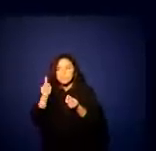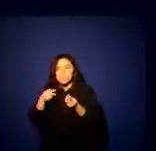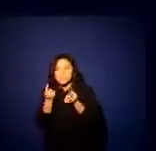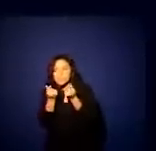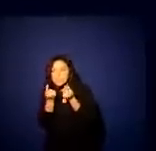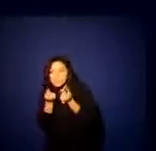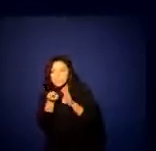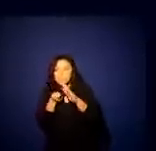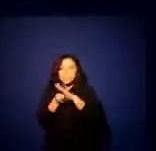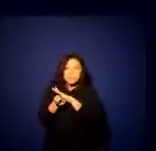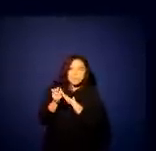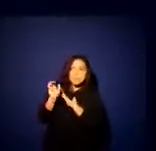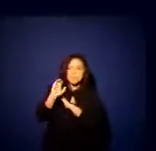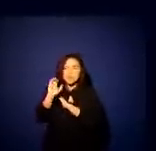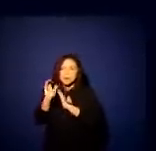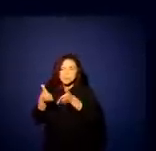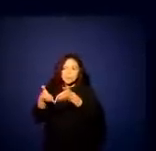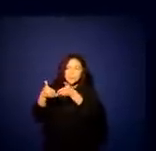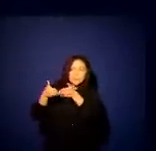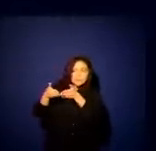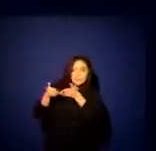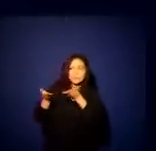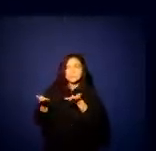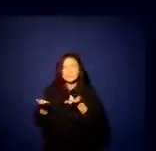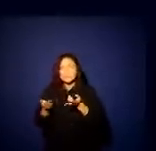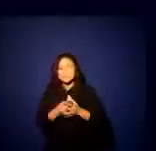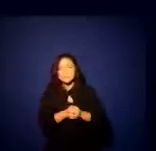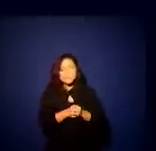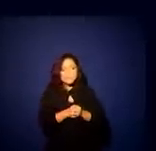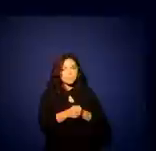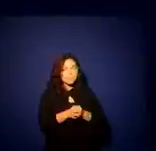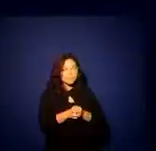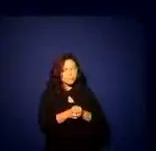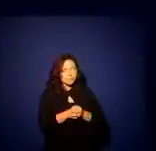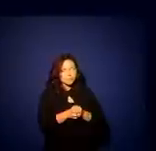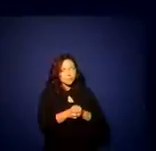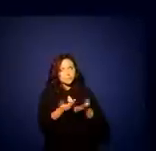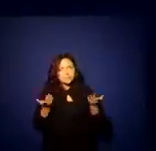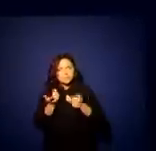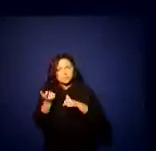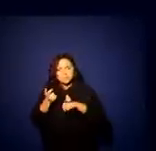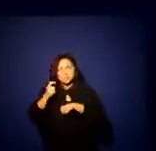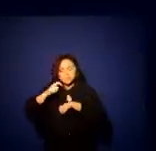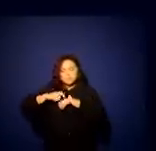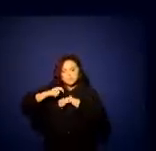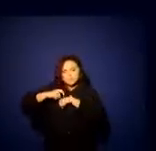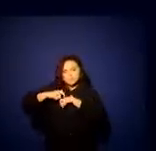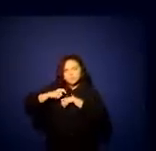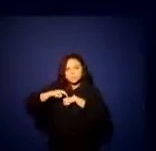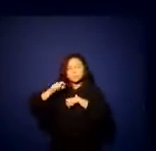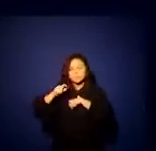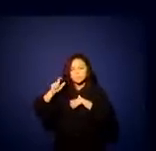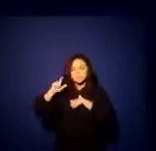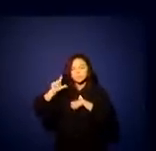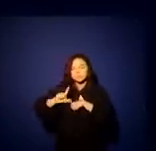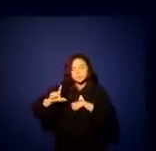e decreto Enfim acho que de imediato né claro